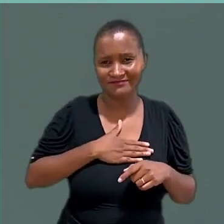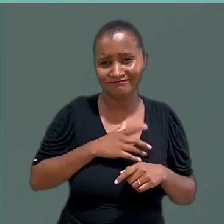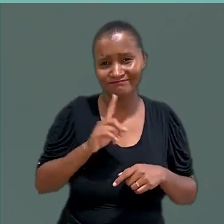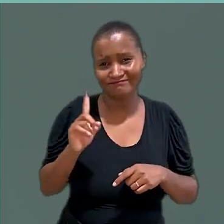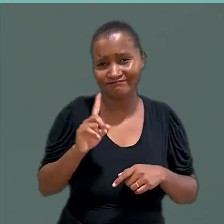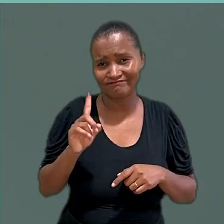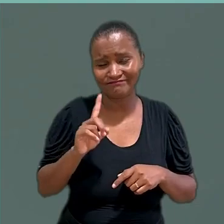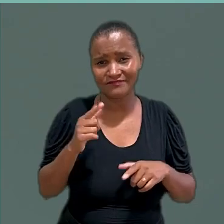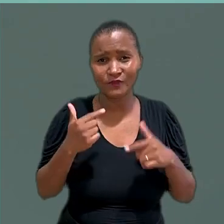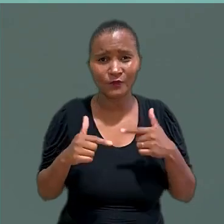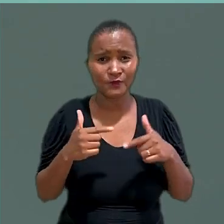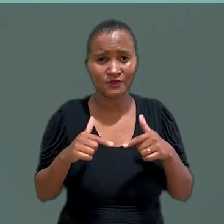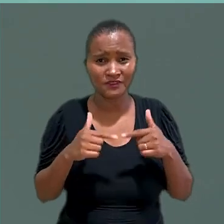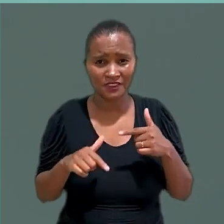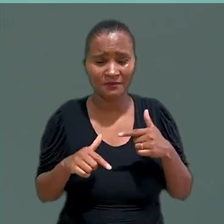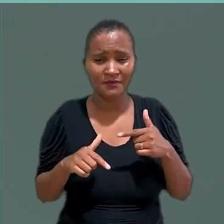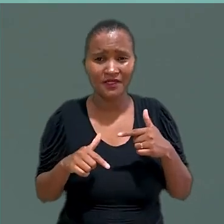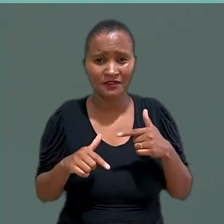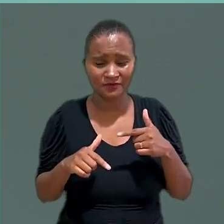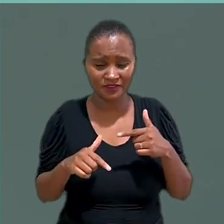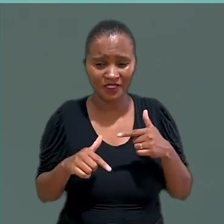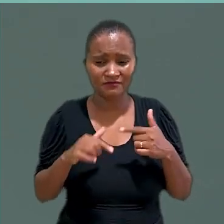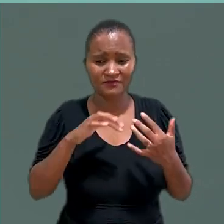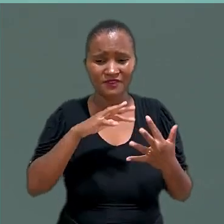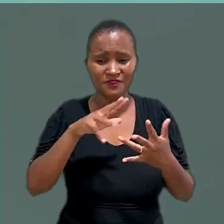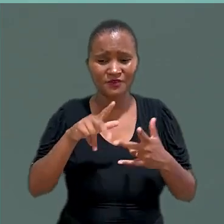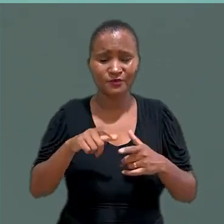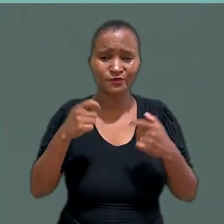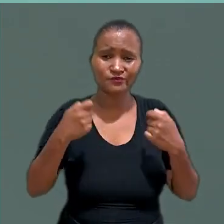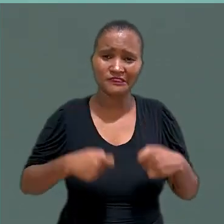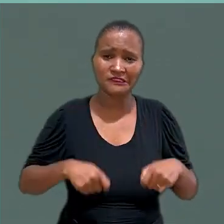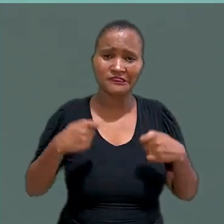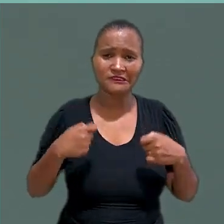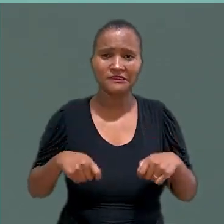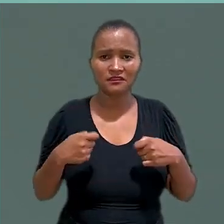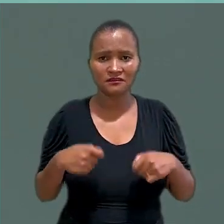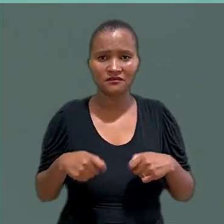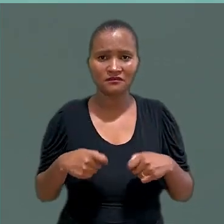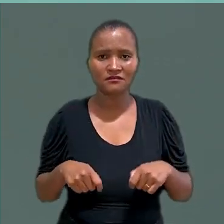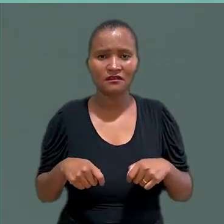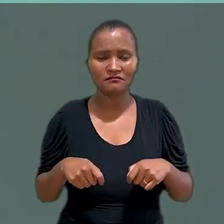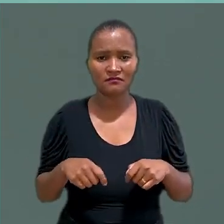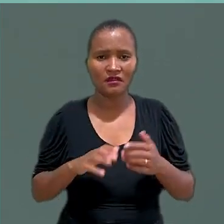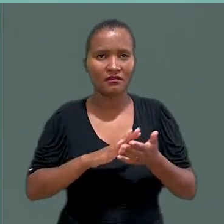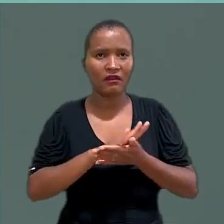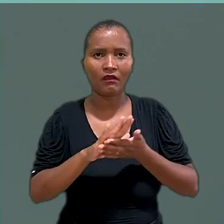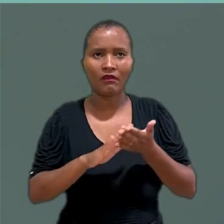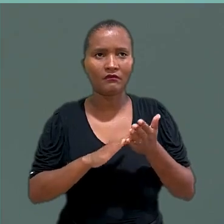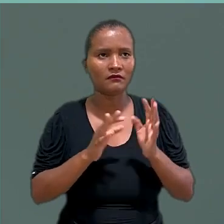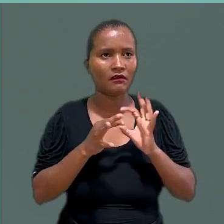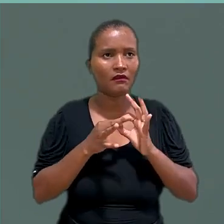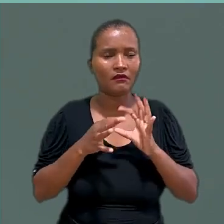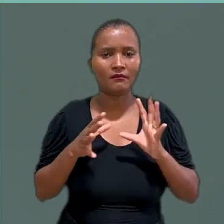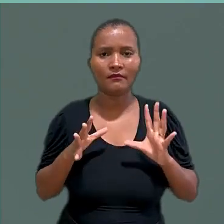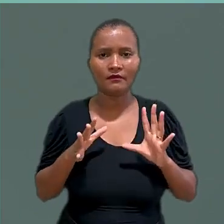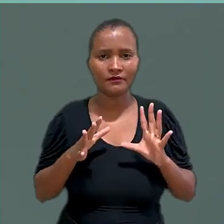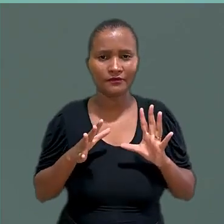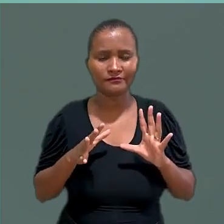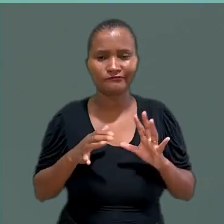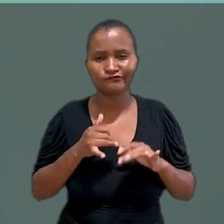realiza, é um trabalho que simplesmente está nesse reino, nesse mundo da necessidade. Nada que seja